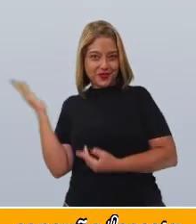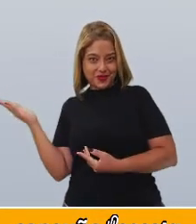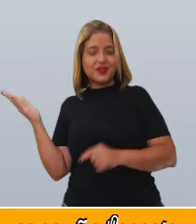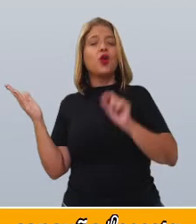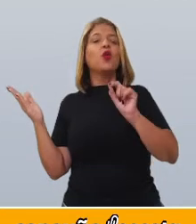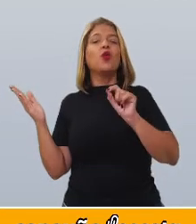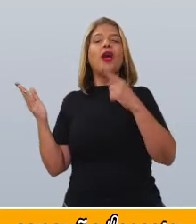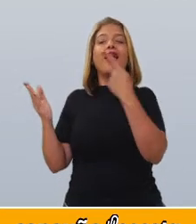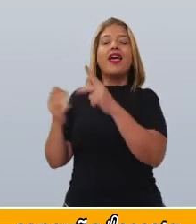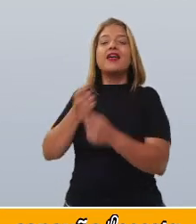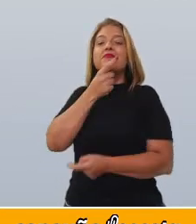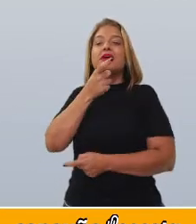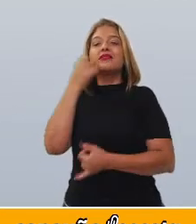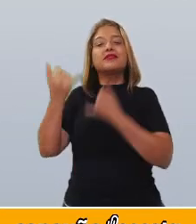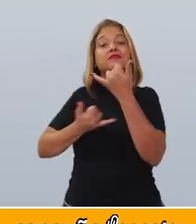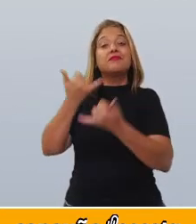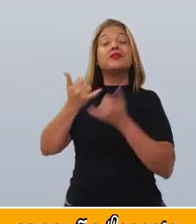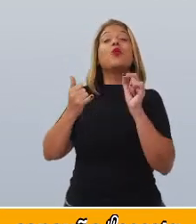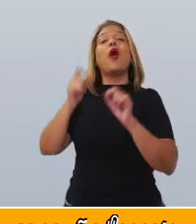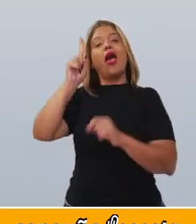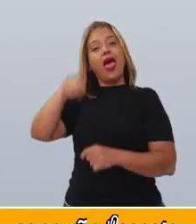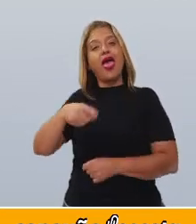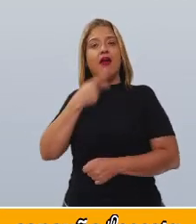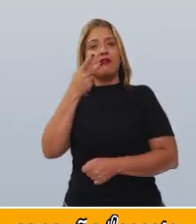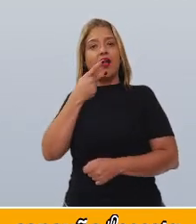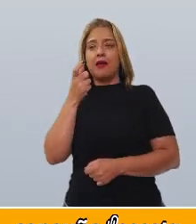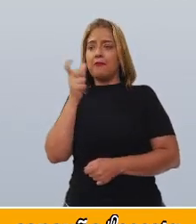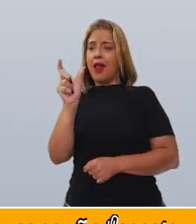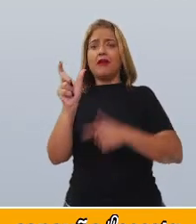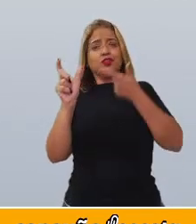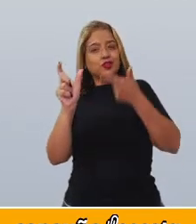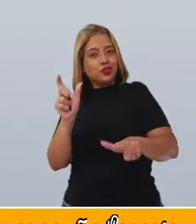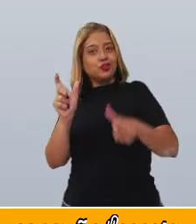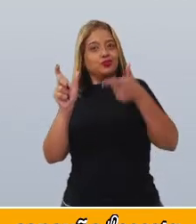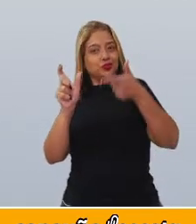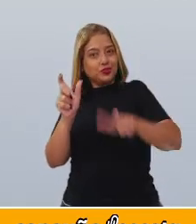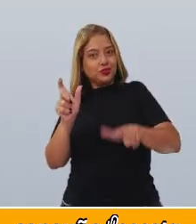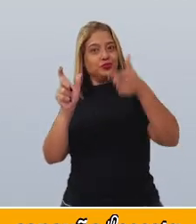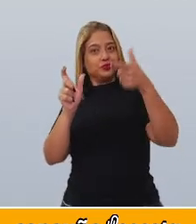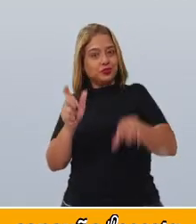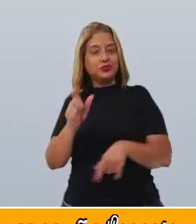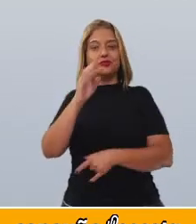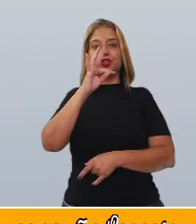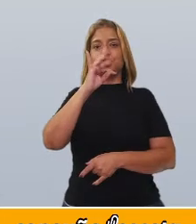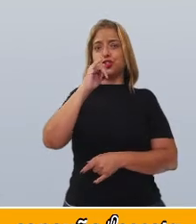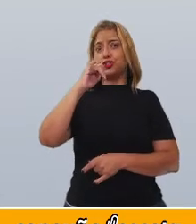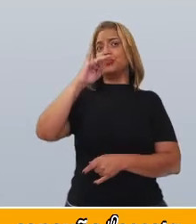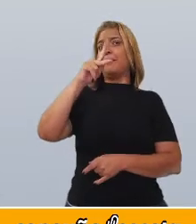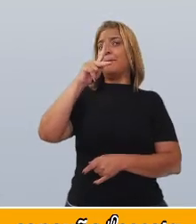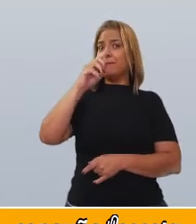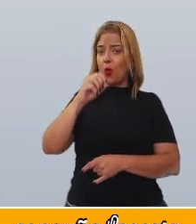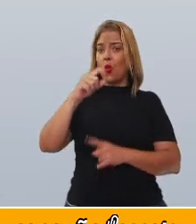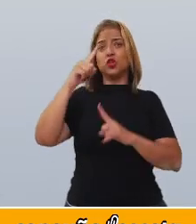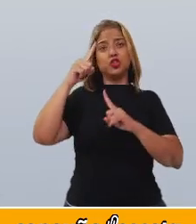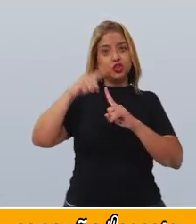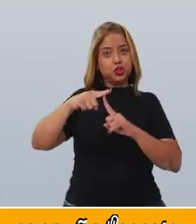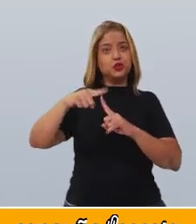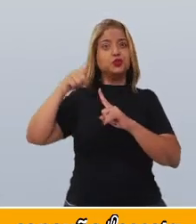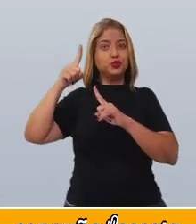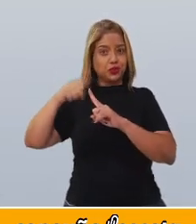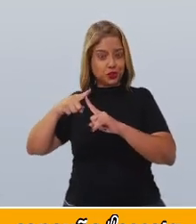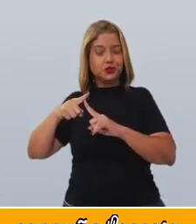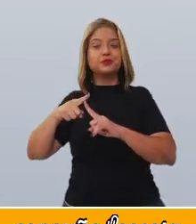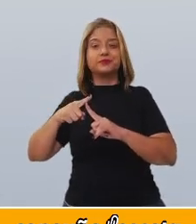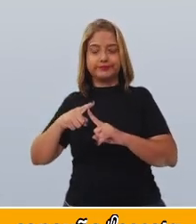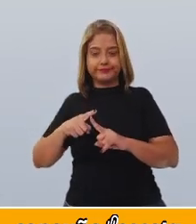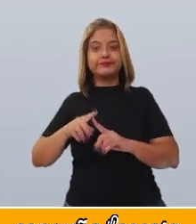nessa tirinha? Justamente a repetição desse termo. Tipo assim, tipo assim. Esse termo,